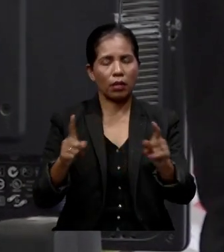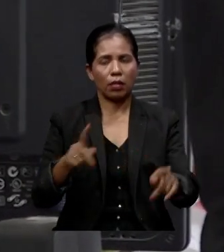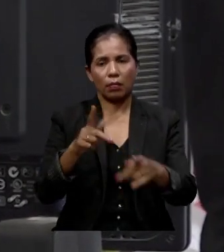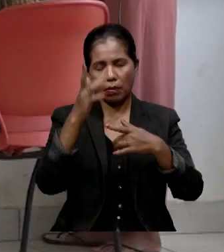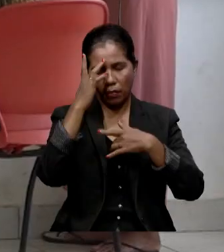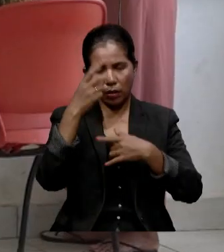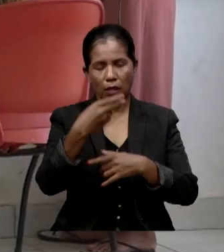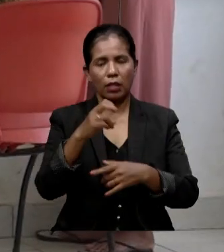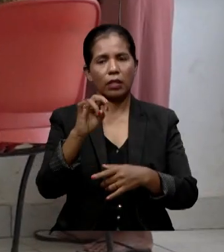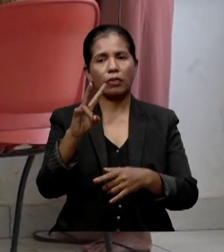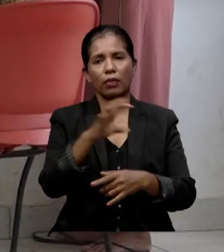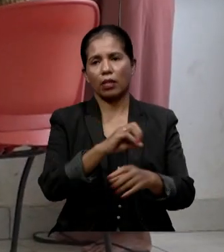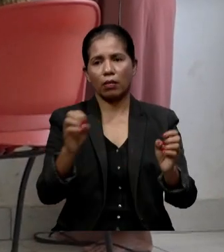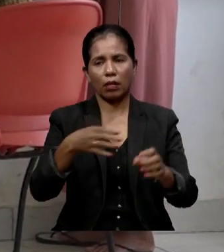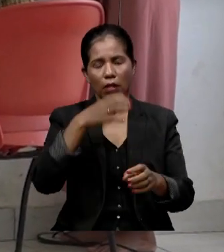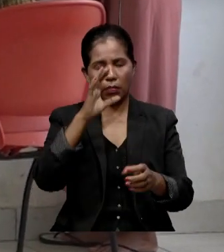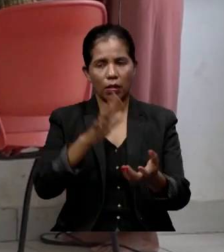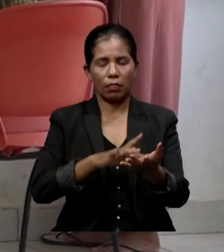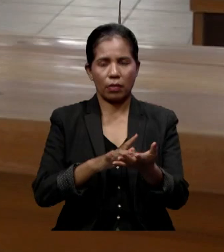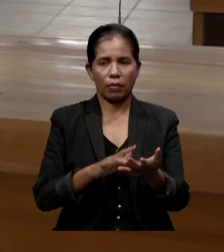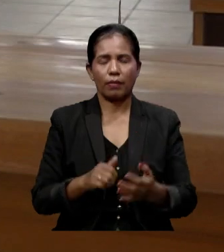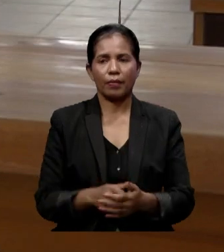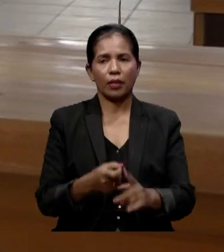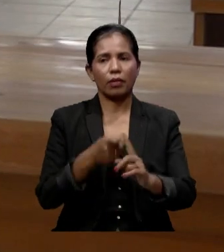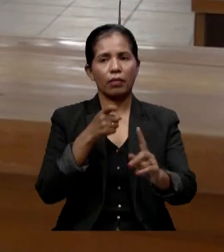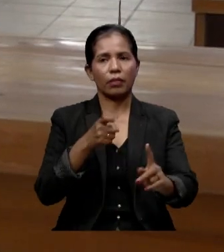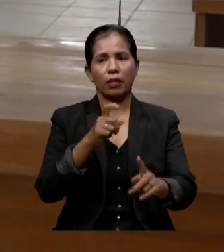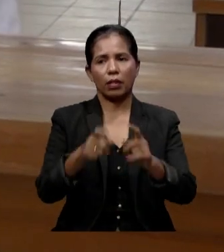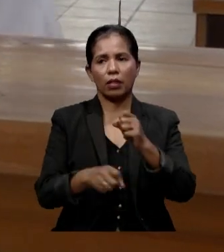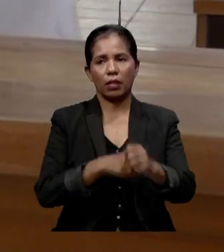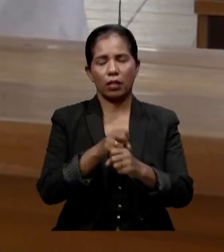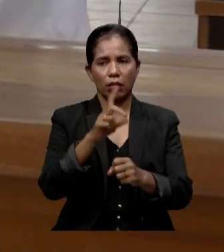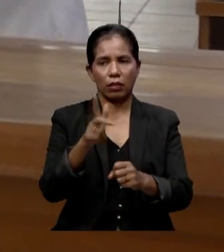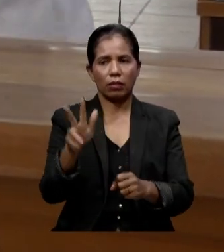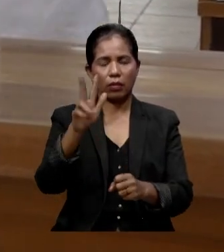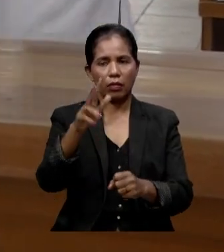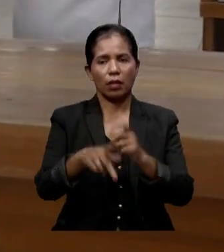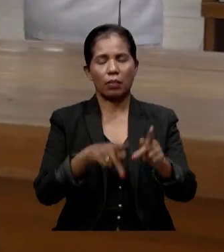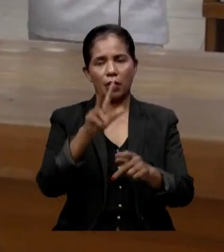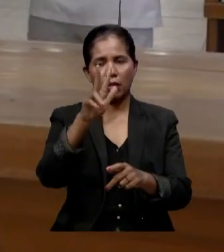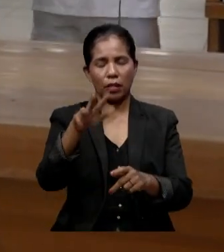paciente HIV balon, la coi ona halo tratamento. No husi tina rihun rua tolu to agora, sida daun atus tolu